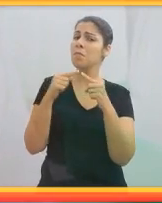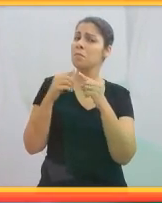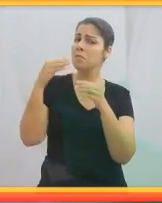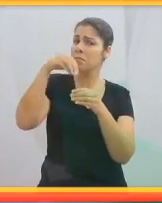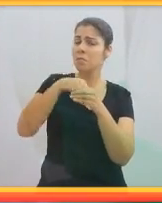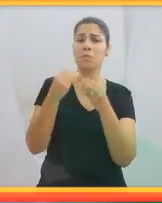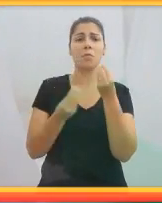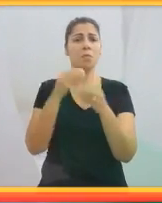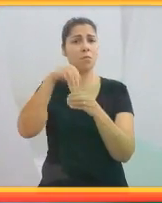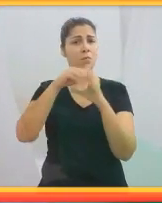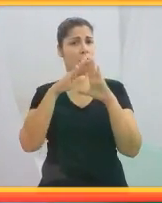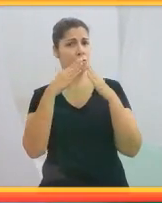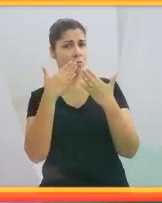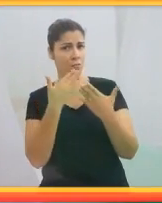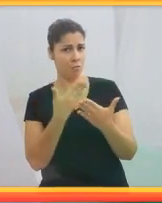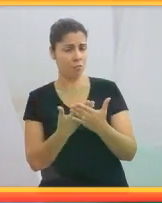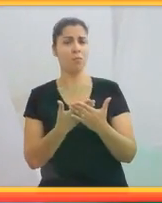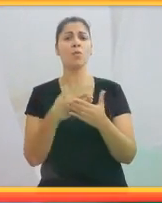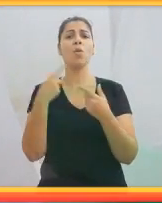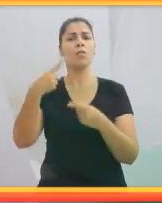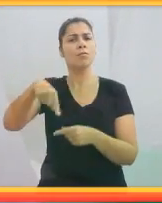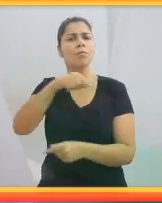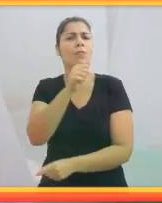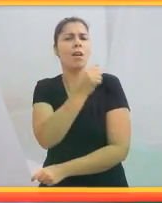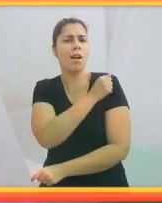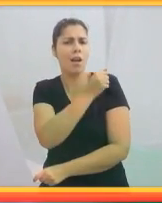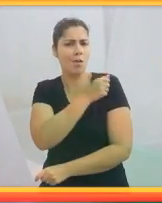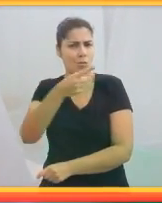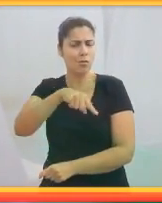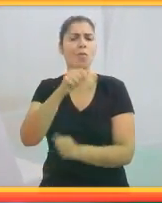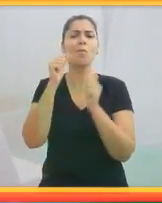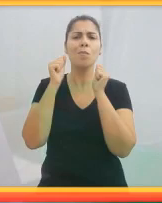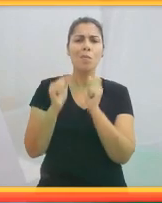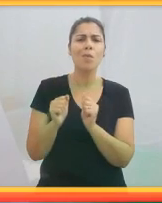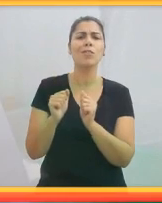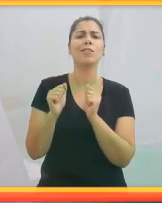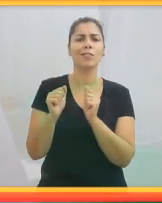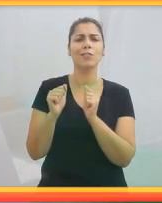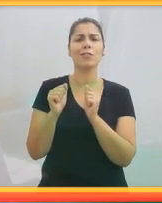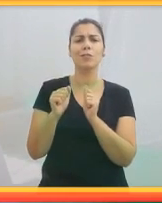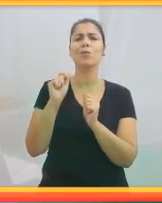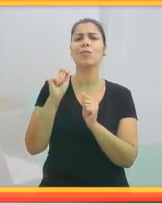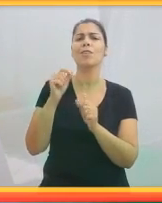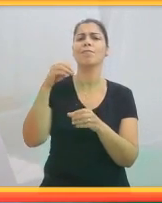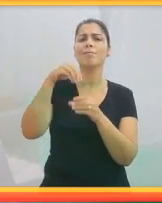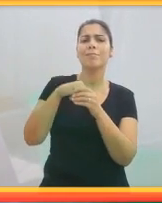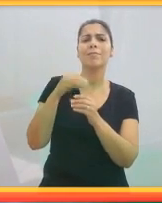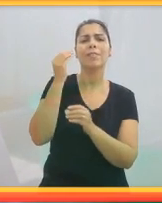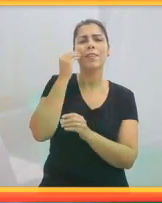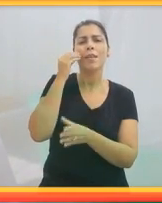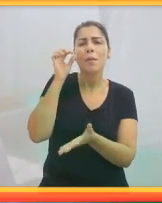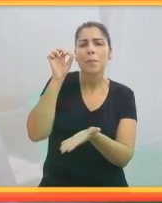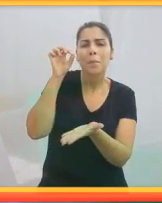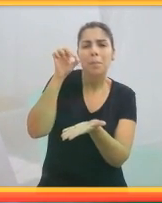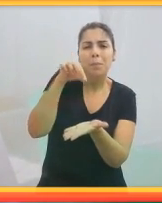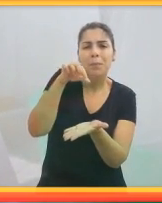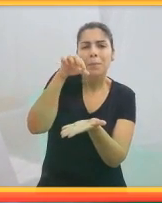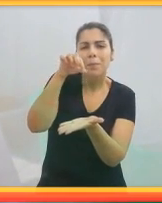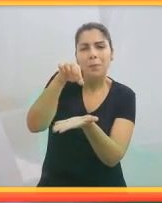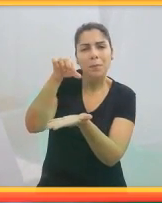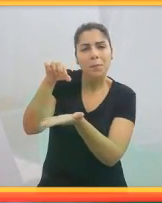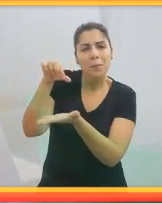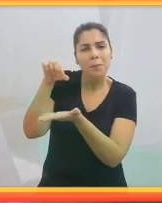ao fazer massa de biscoitos, de bolo. Em relação ao aprendizado, a gente